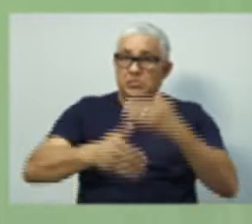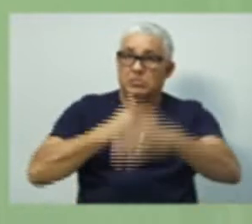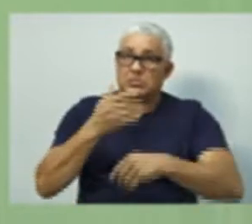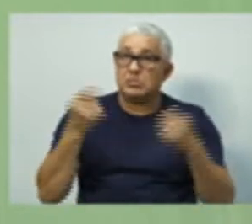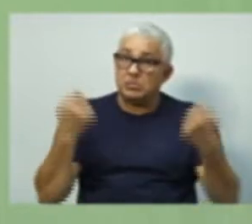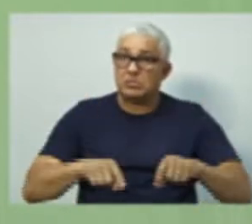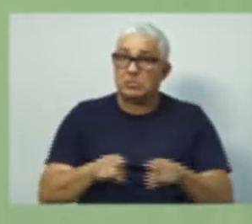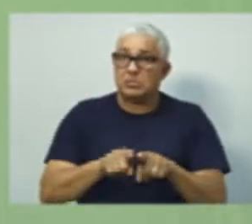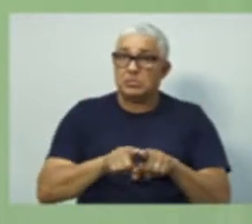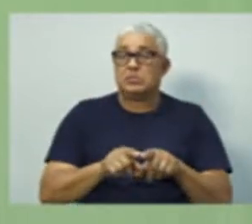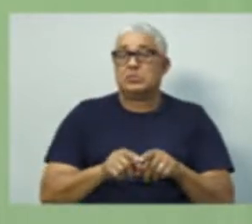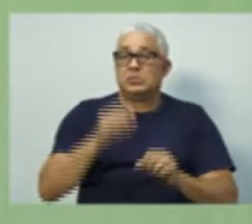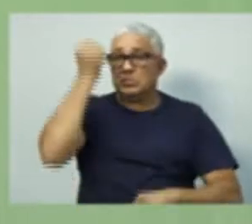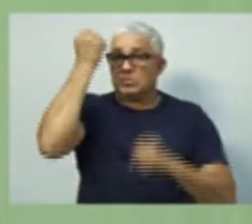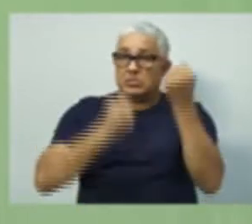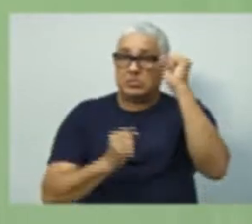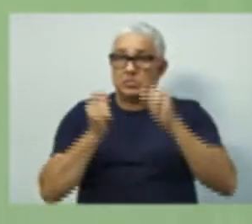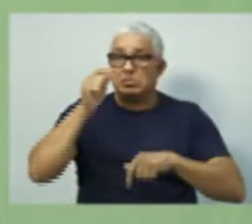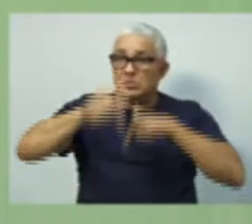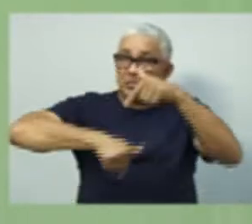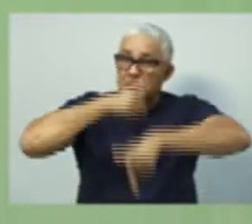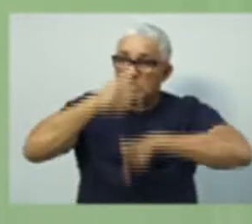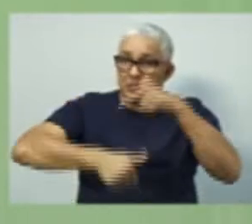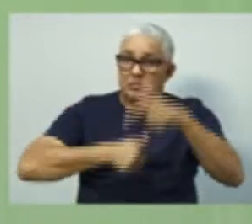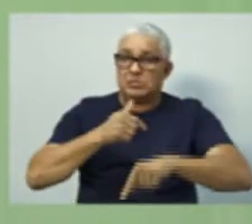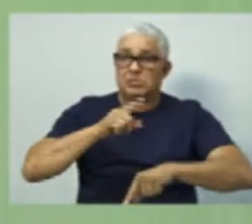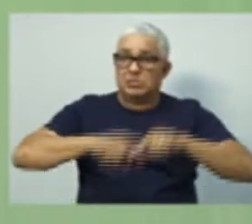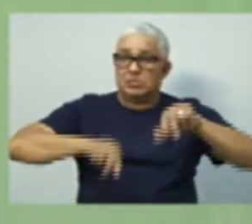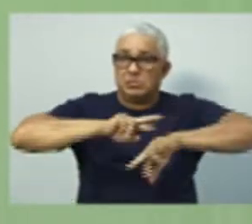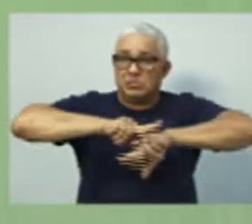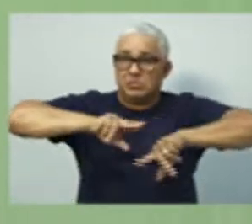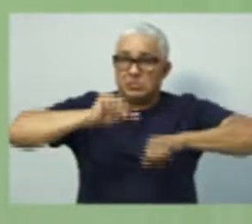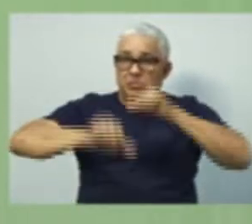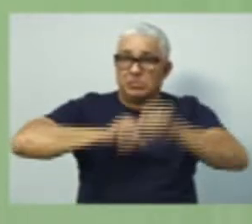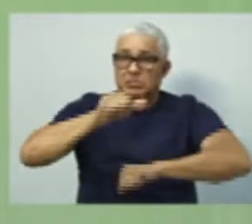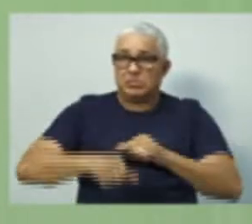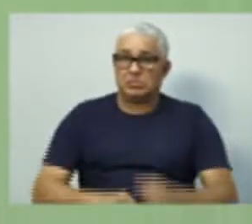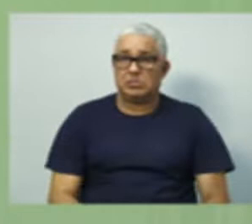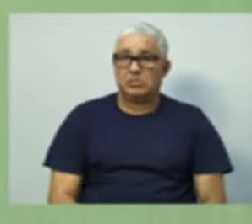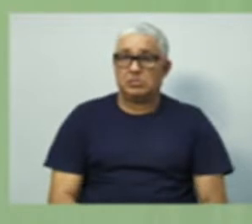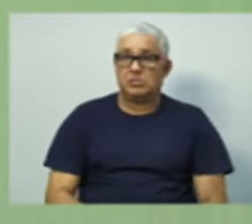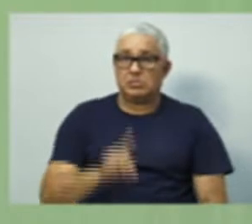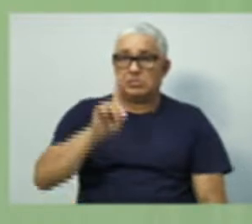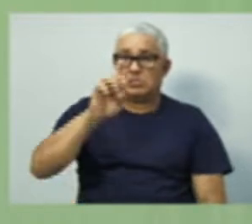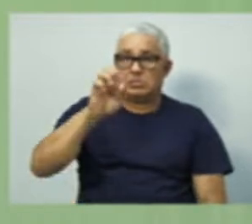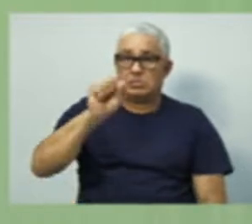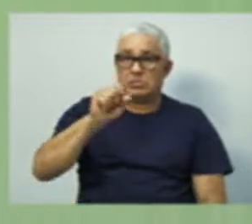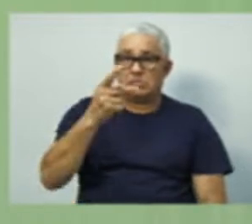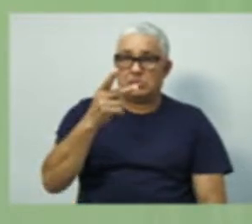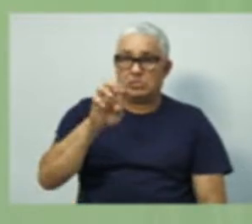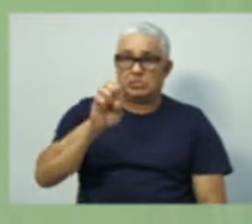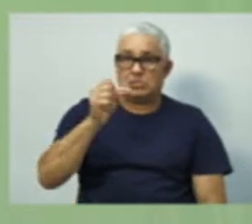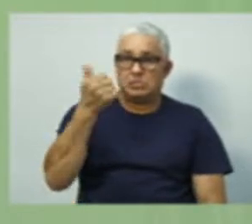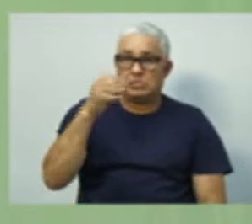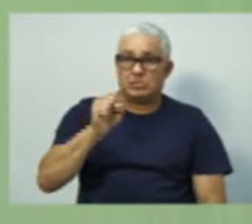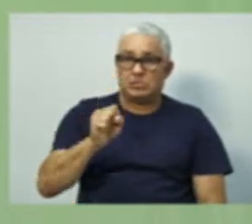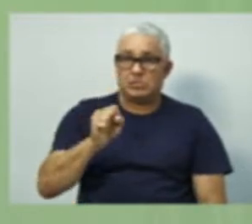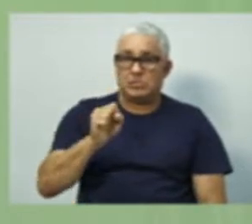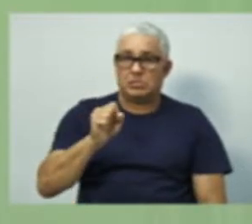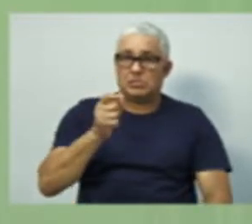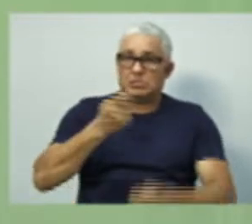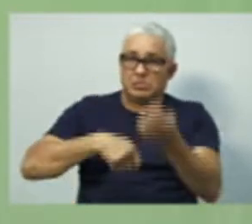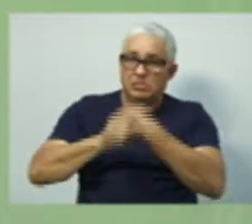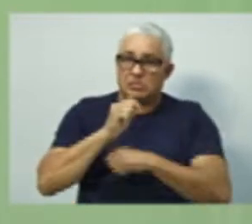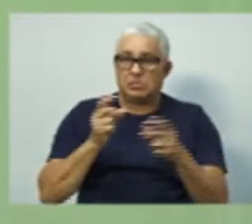o operário, o operador de máquina. Orçamento de custo indireto de fabricação. Então, é tudo aquilo que não está envolvido diretamente